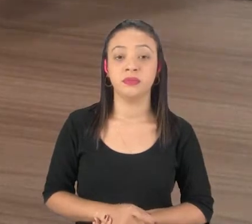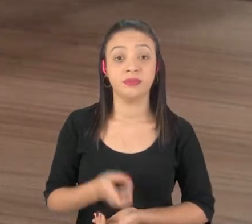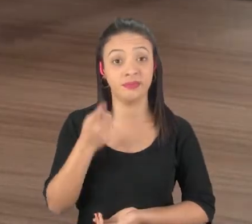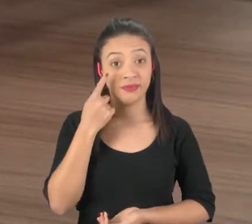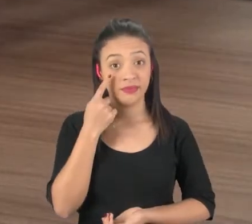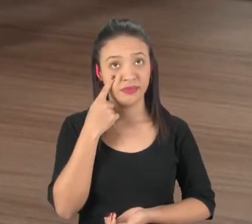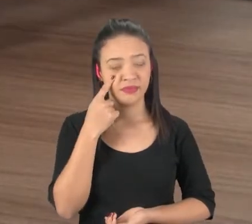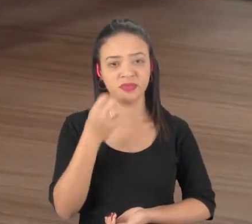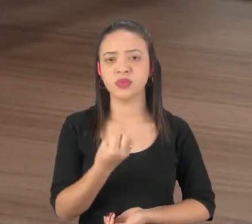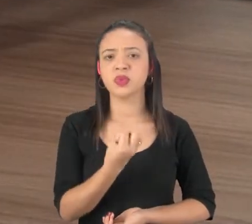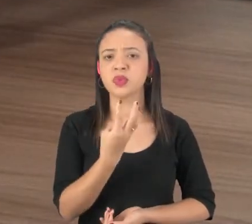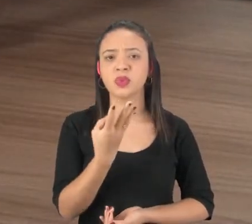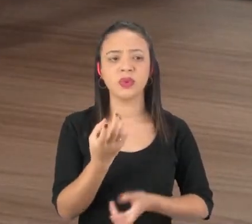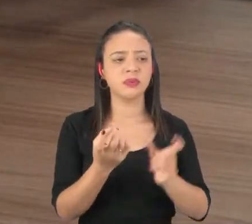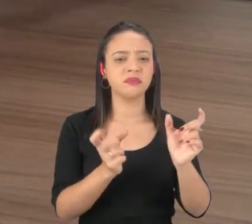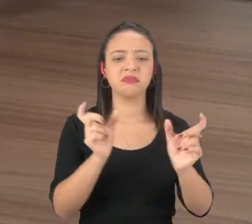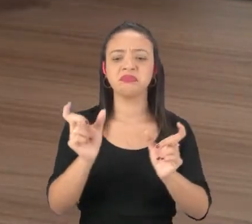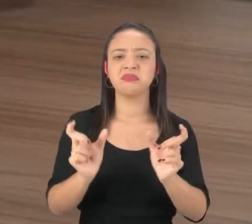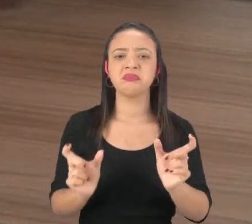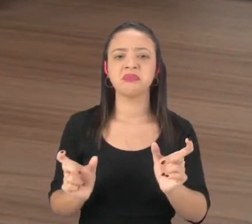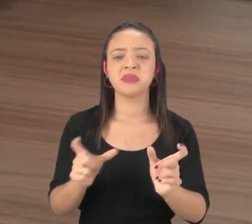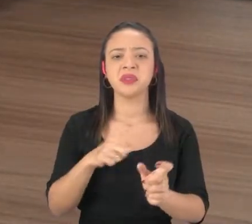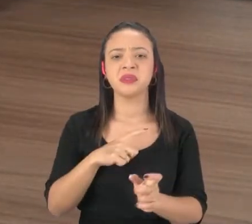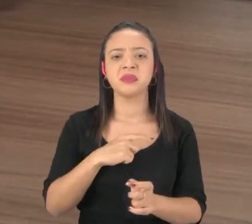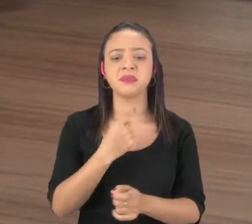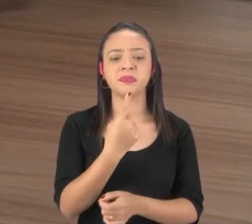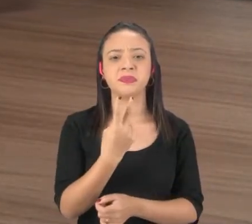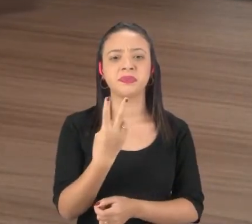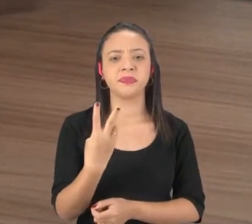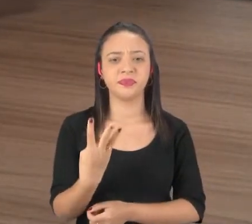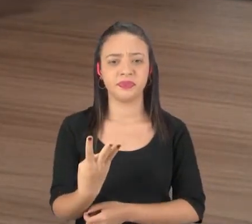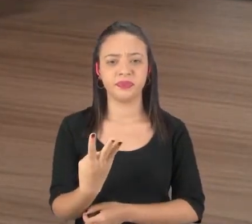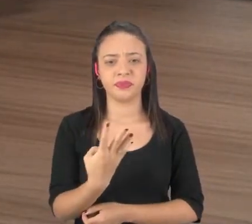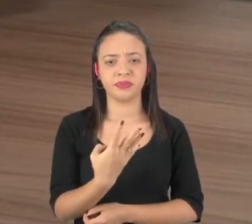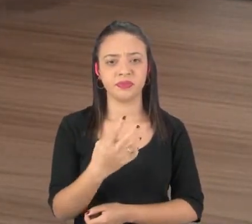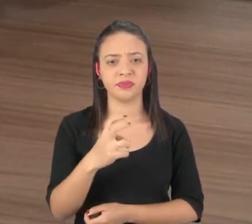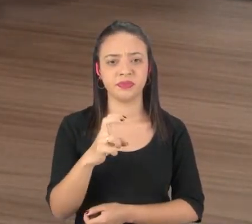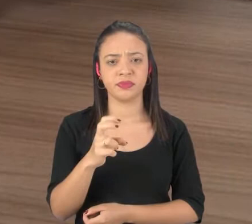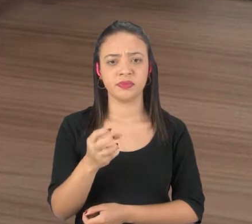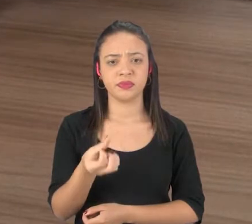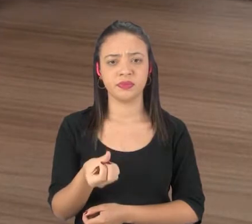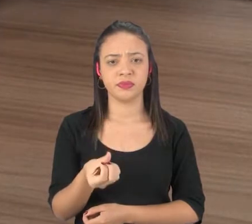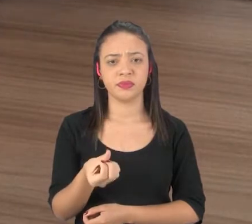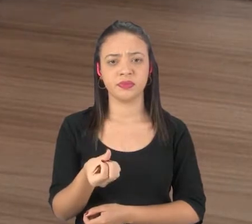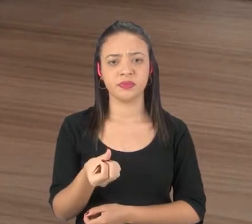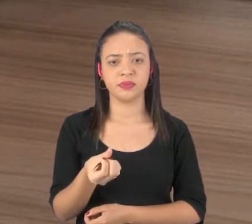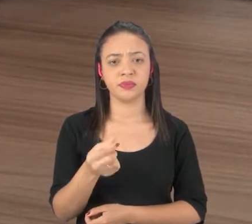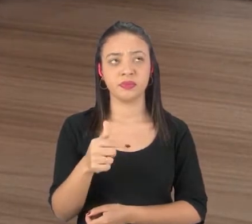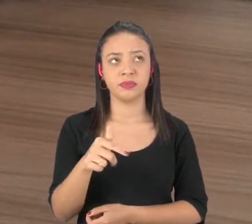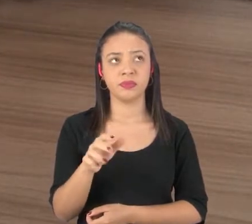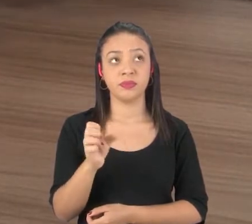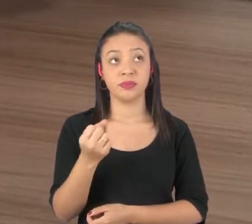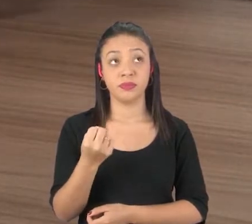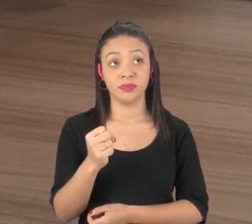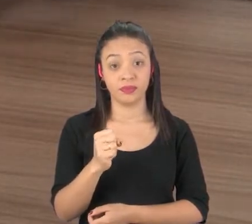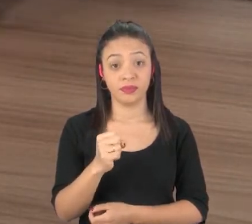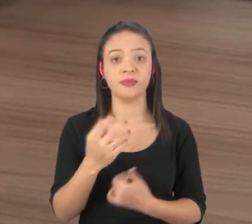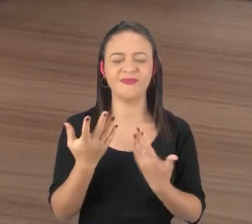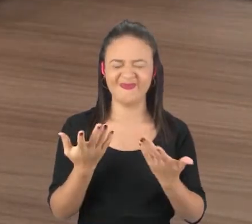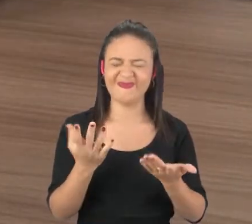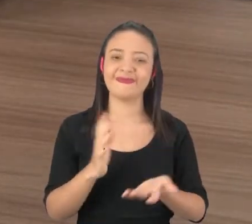olha só quantas partes eu fiquei um dois três quatro cinco seis sete